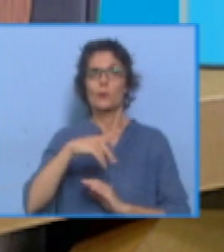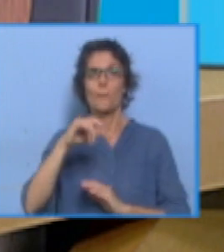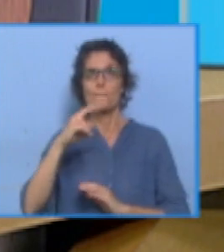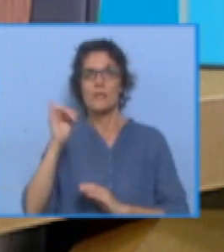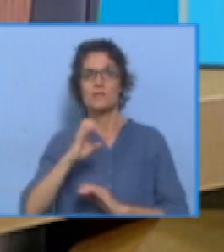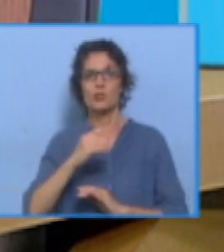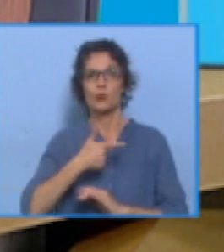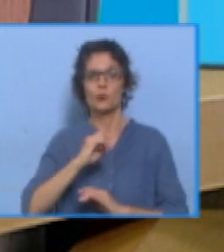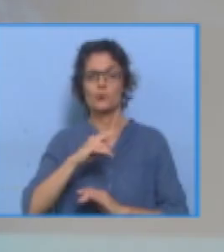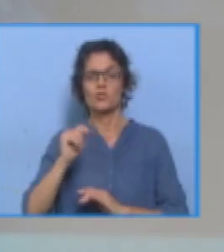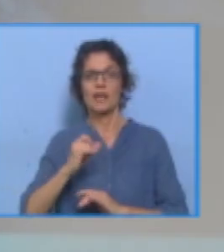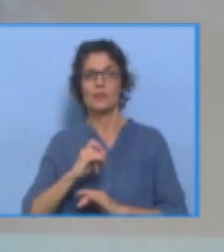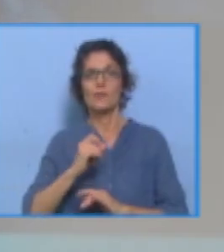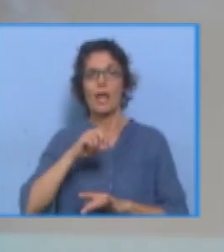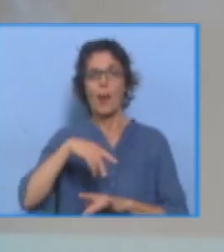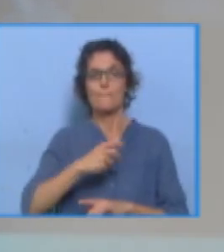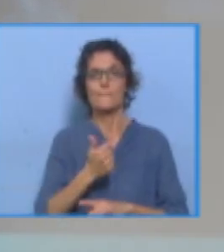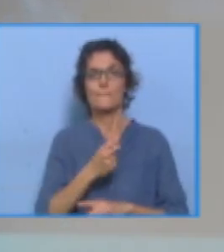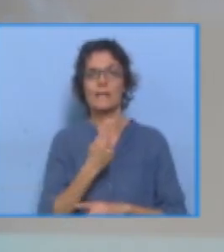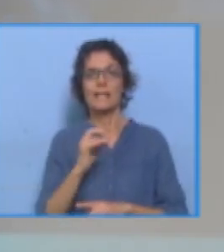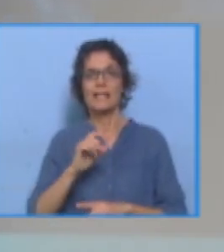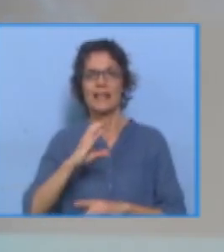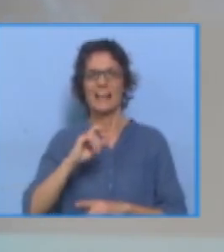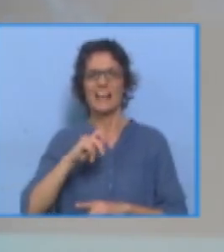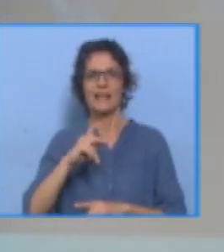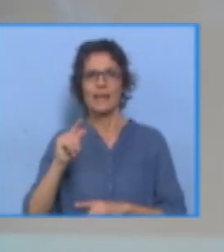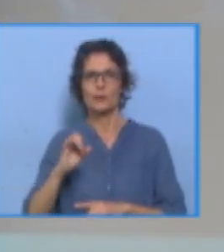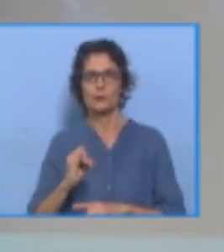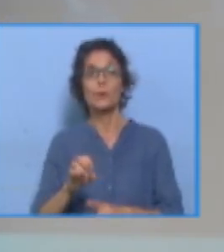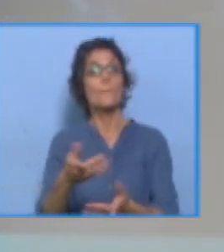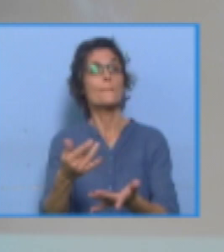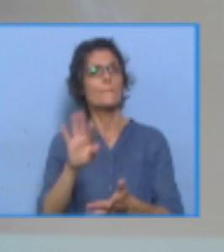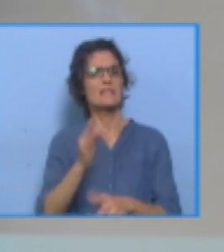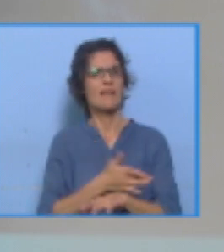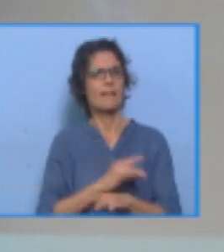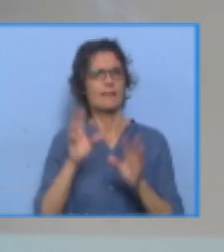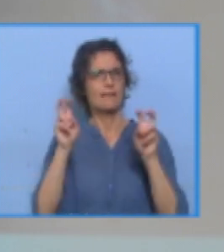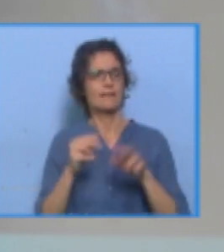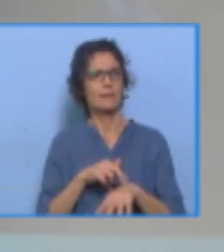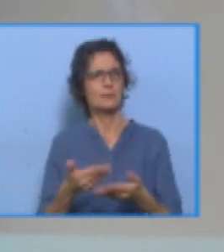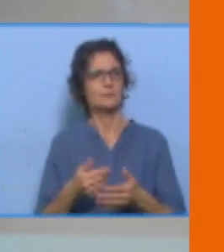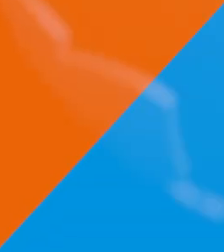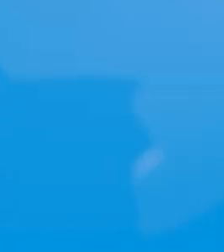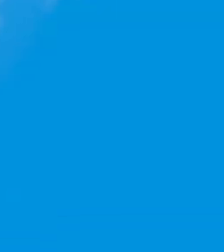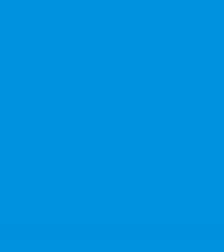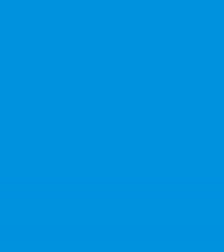Miguel Caeiro, com quem vamos conversar dentro de momentos, mas para já ficam os temas da atualidade religiosa.